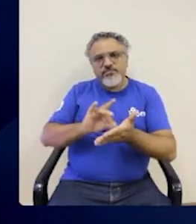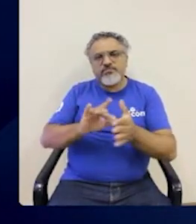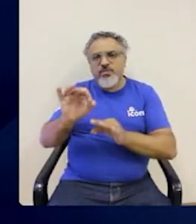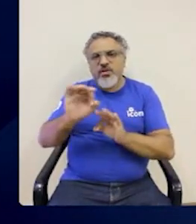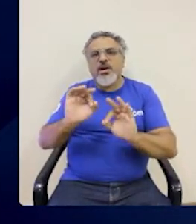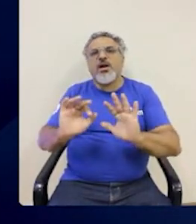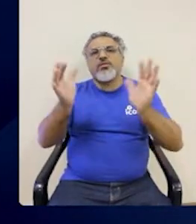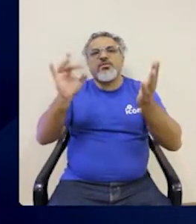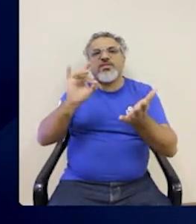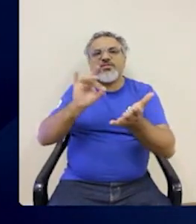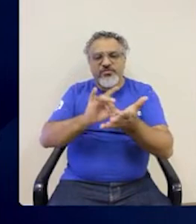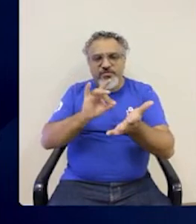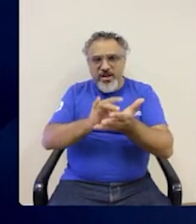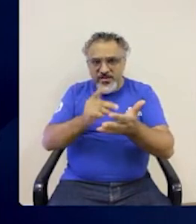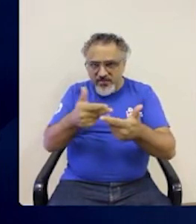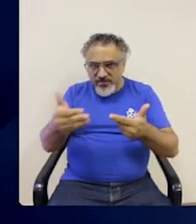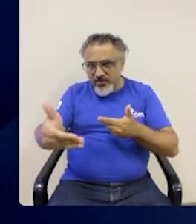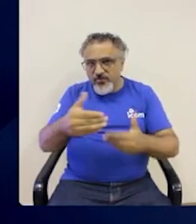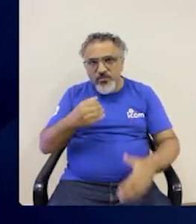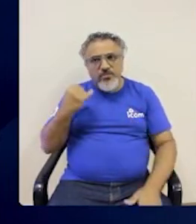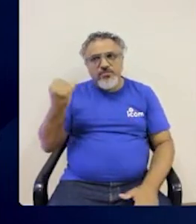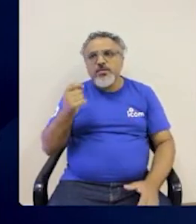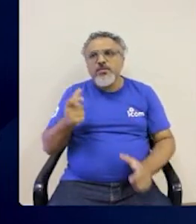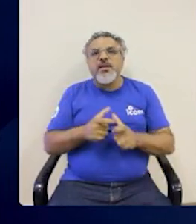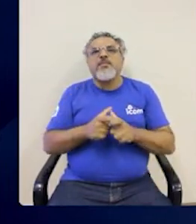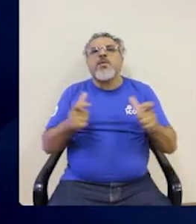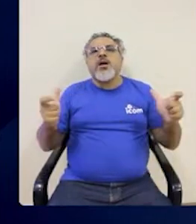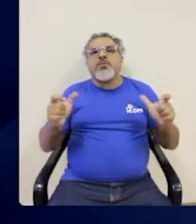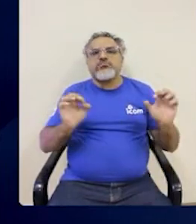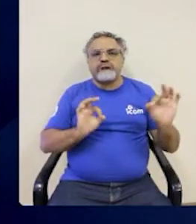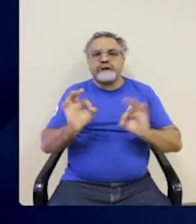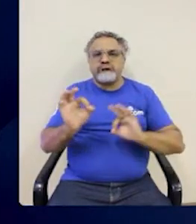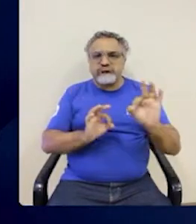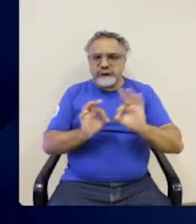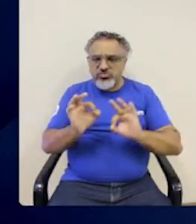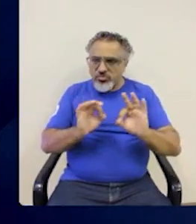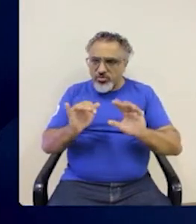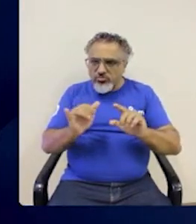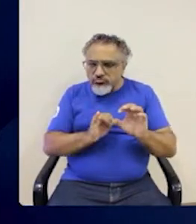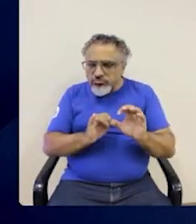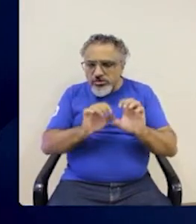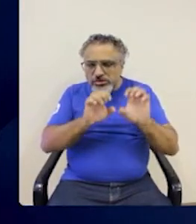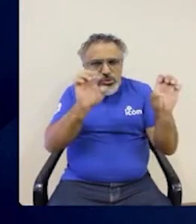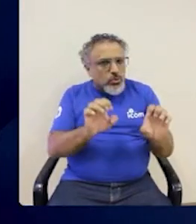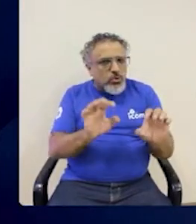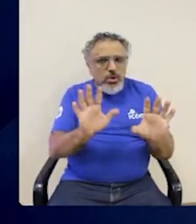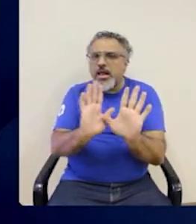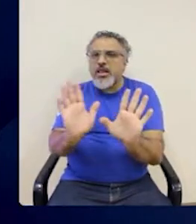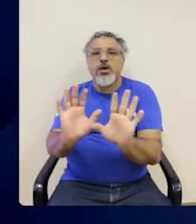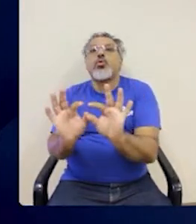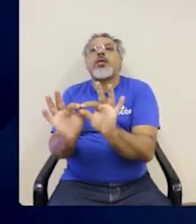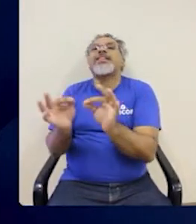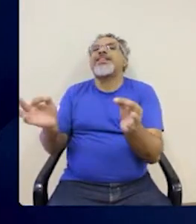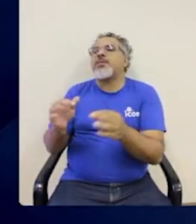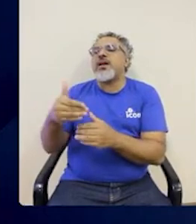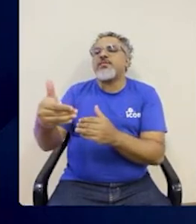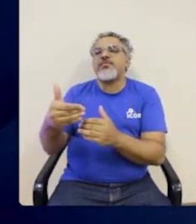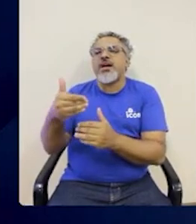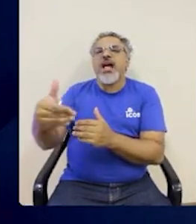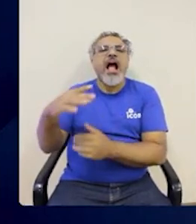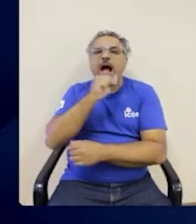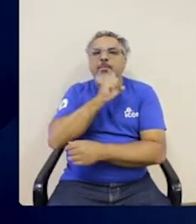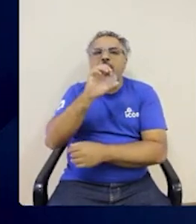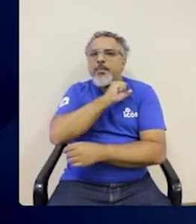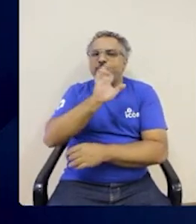de fato. Então é uma questão muito mais macroestruturada e não é uma coisa simples, né, que vai acontecer num curto espaço